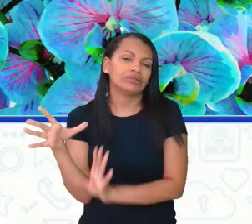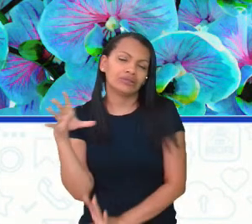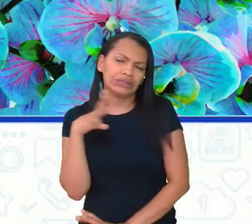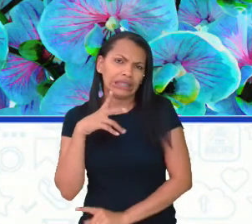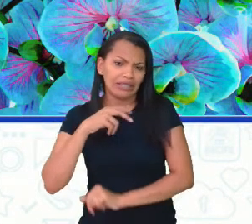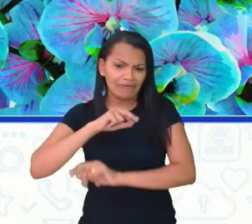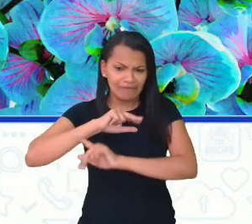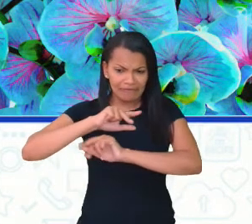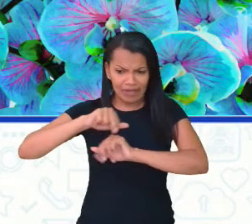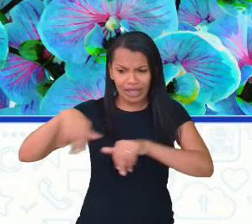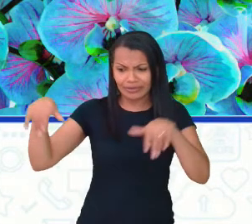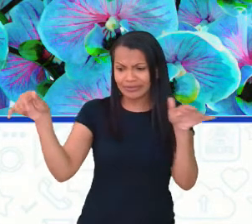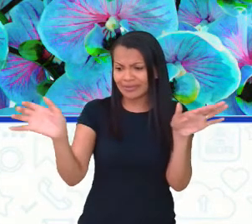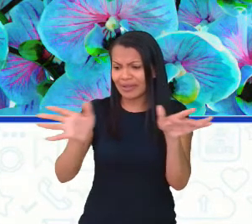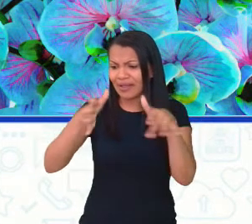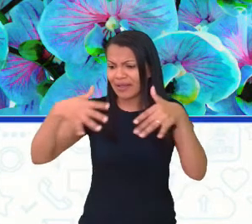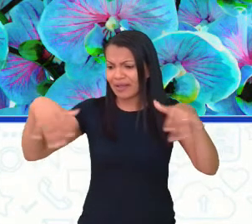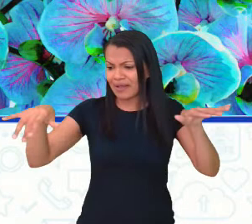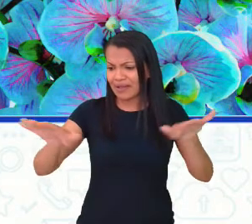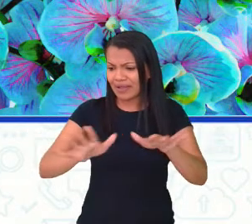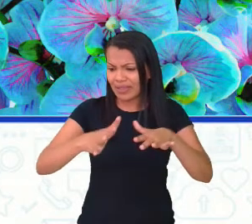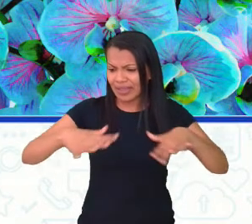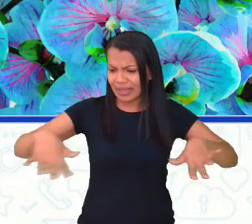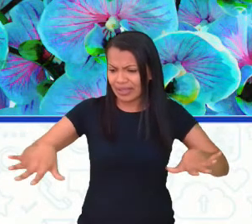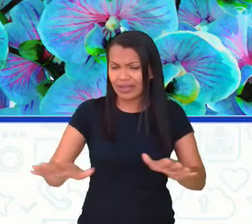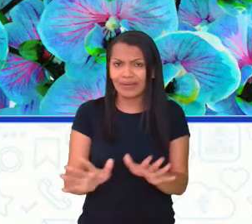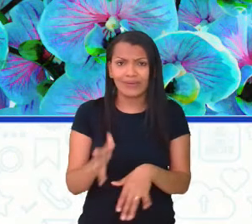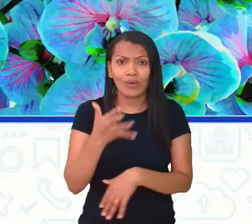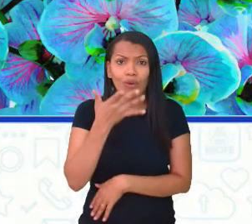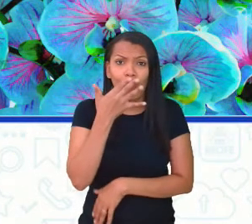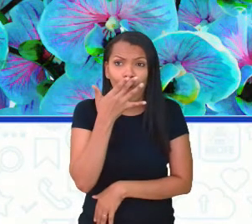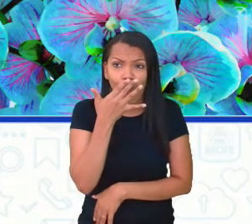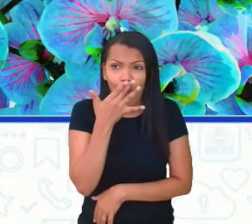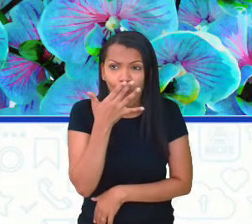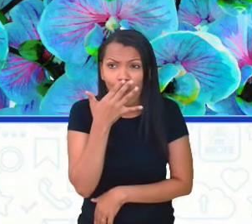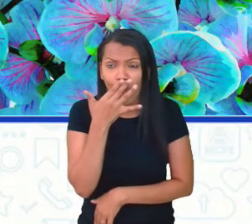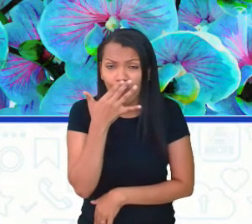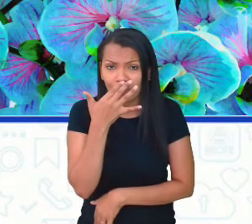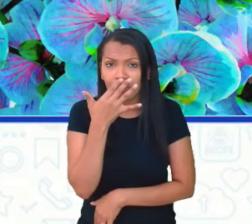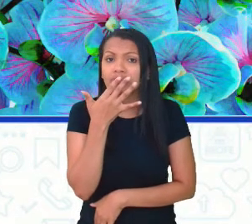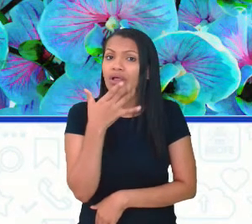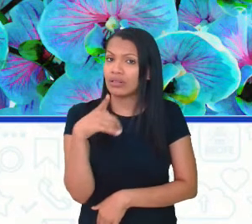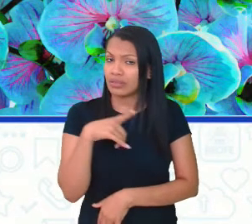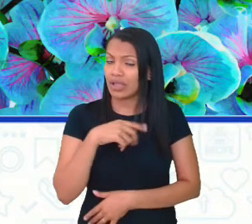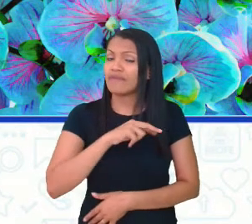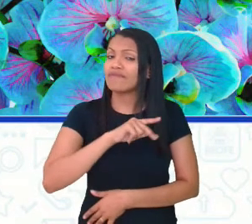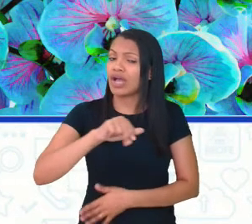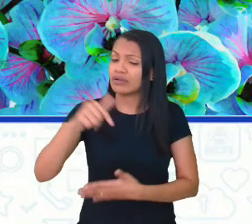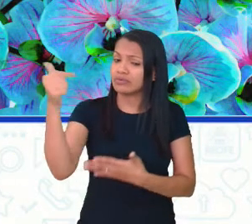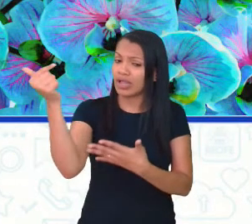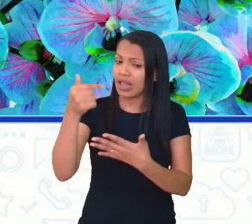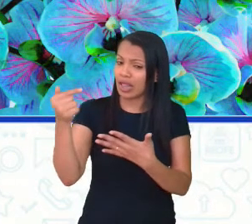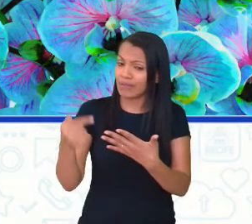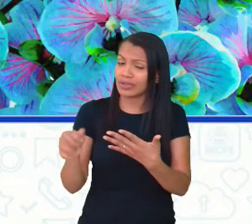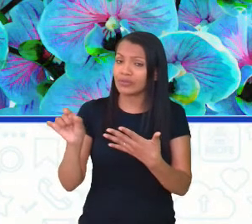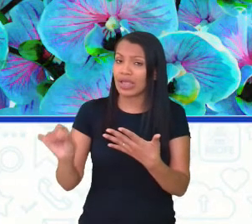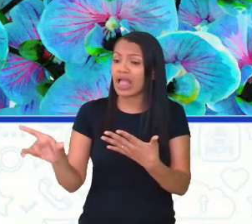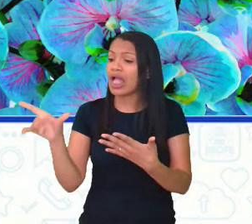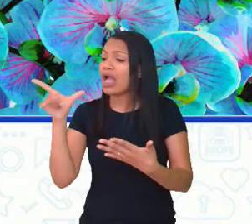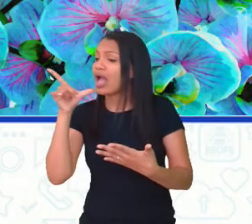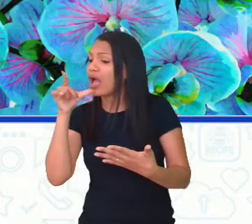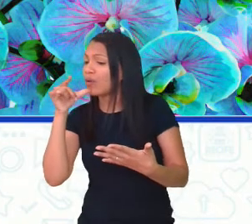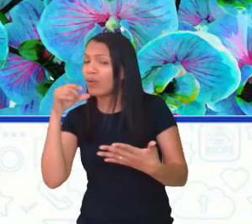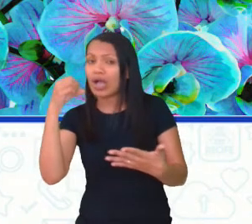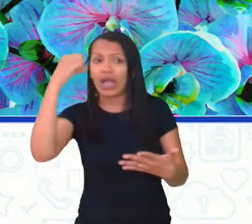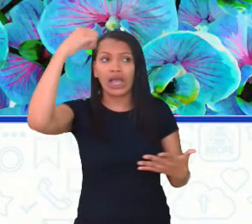grande artista. Atingir o máximo de matizes com o mínimo de elementos. De água e luz, ele